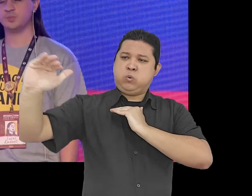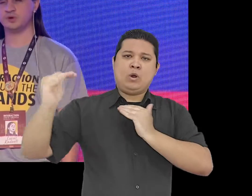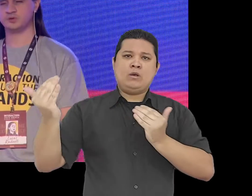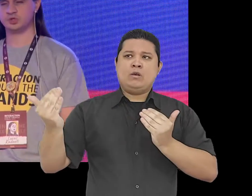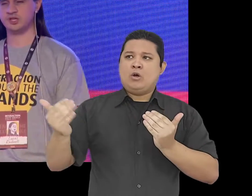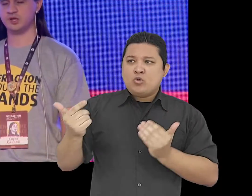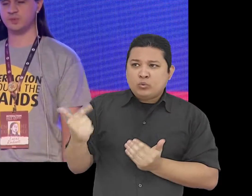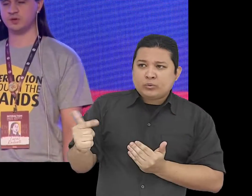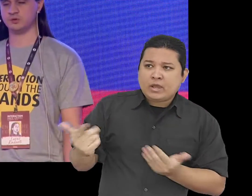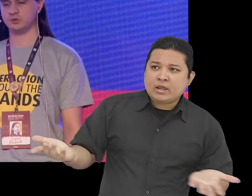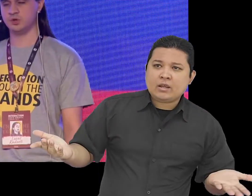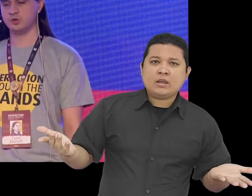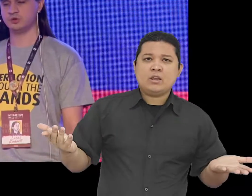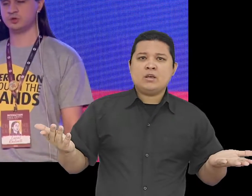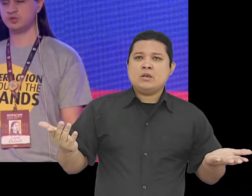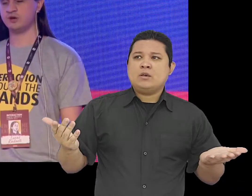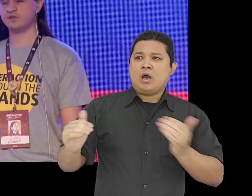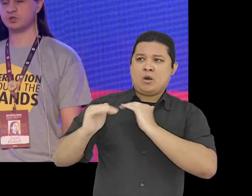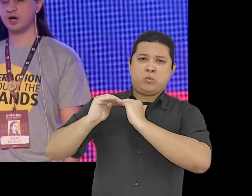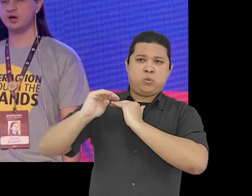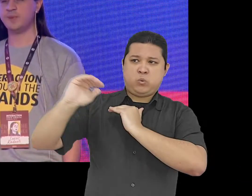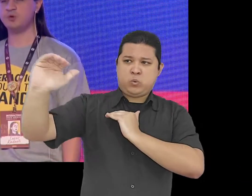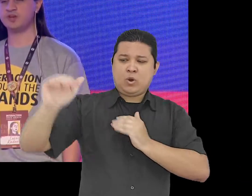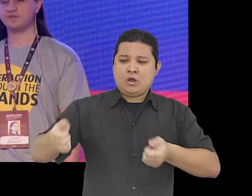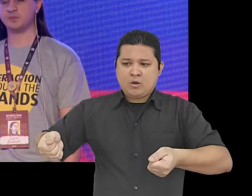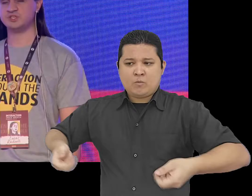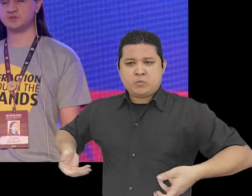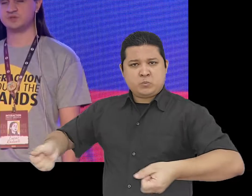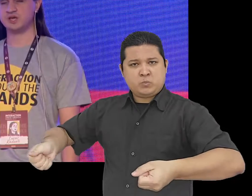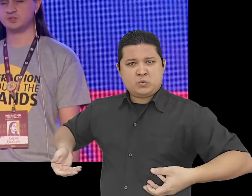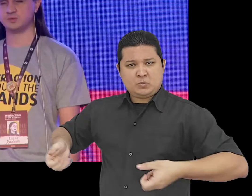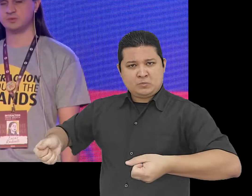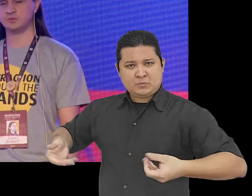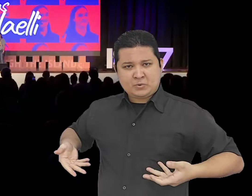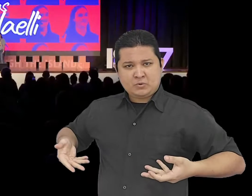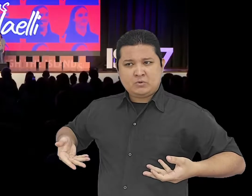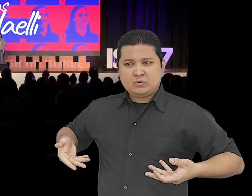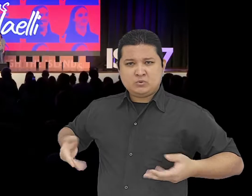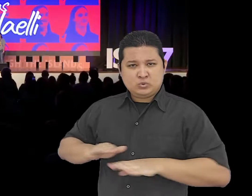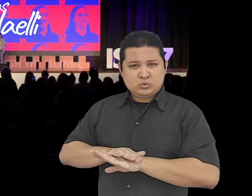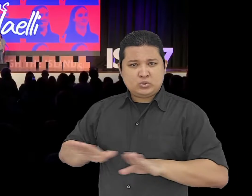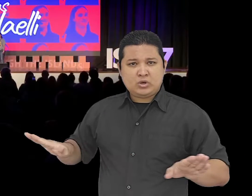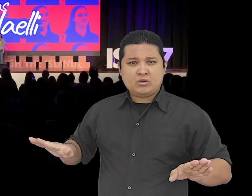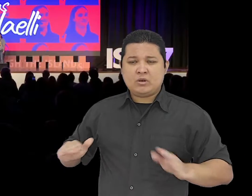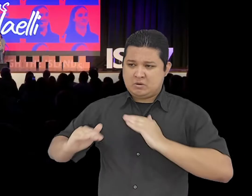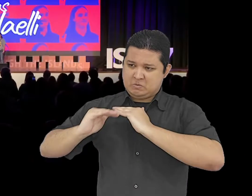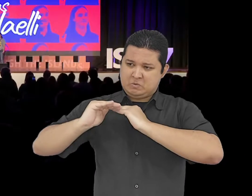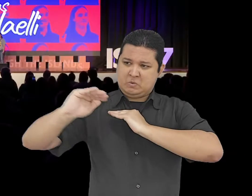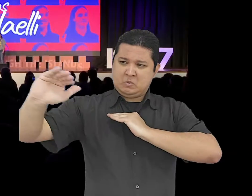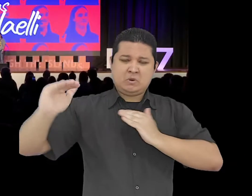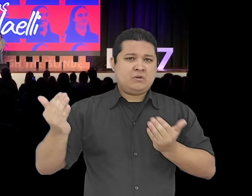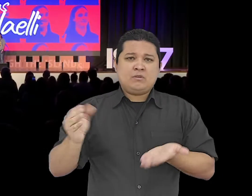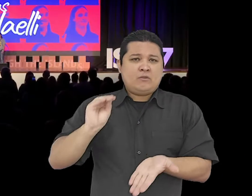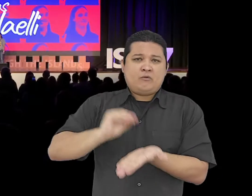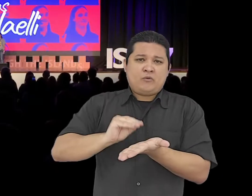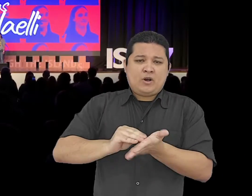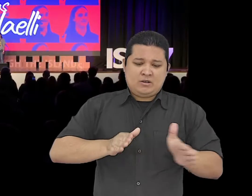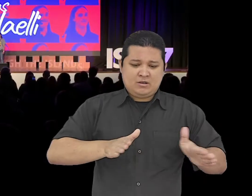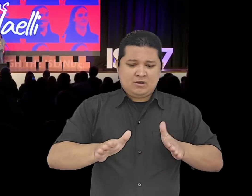uma rampa, só tem a rampa é a única forma de acesso, esse lugar não é acessível.